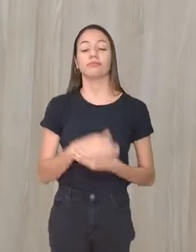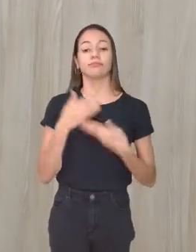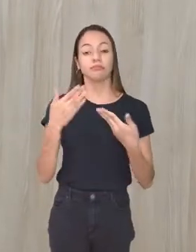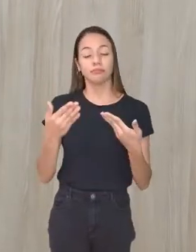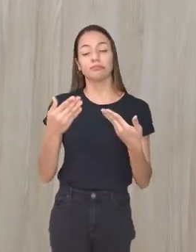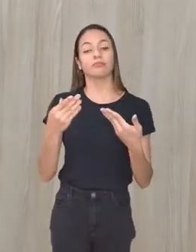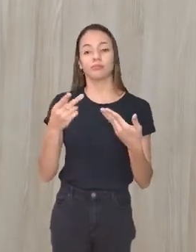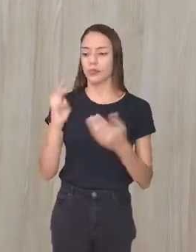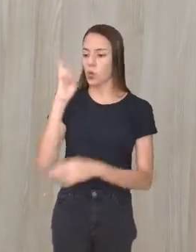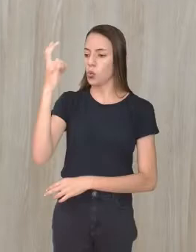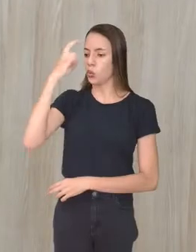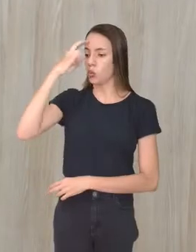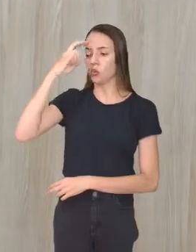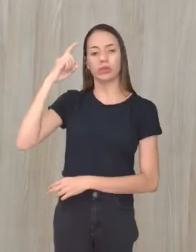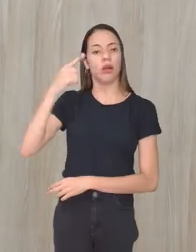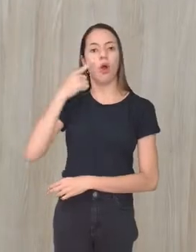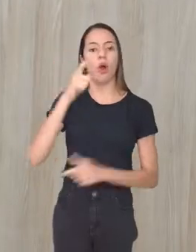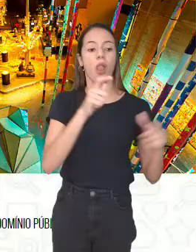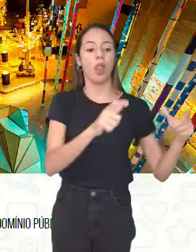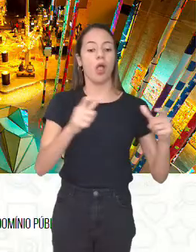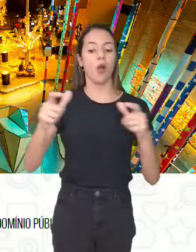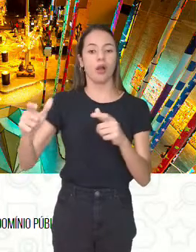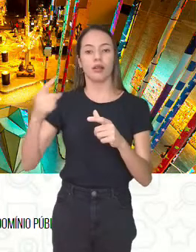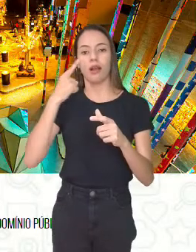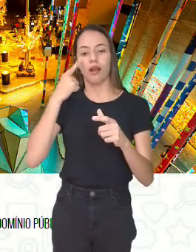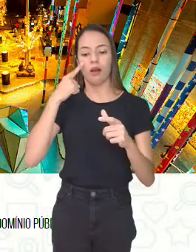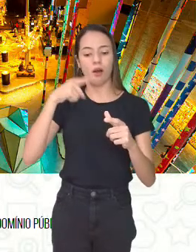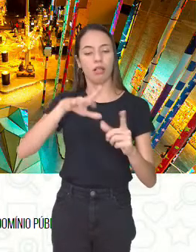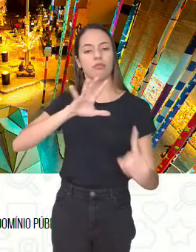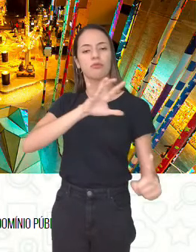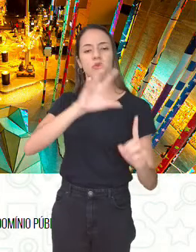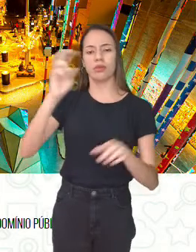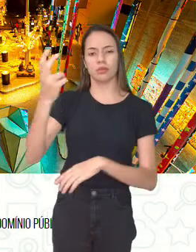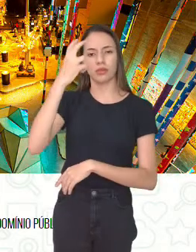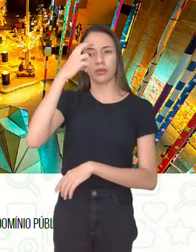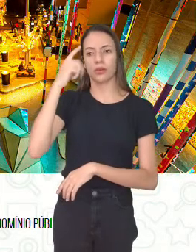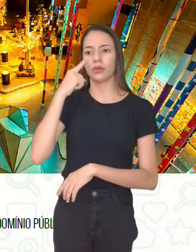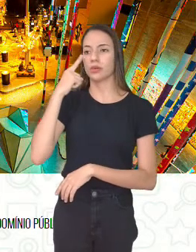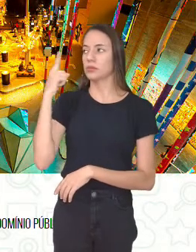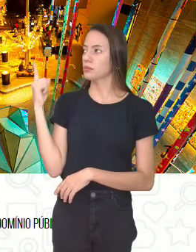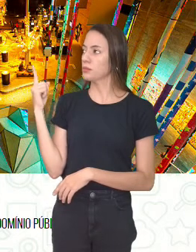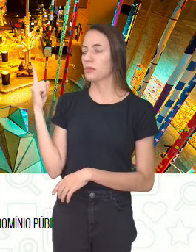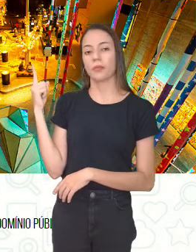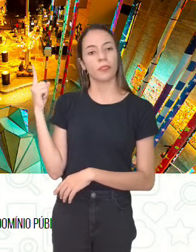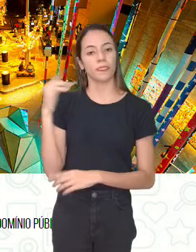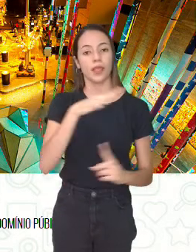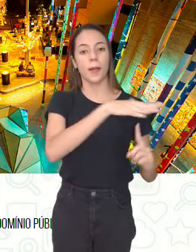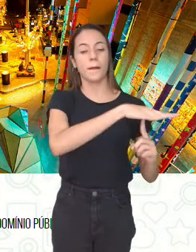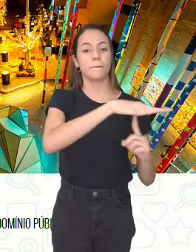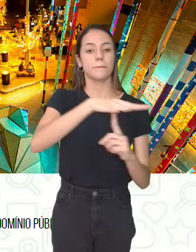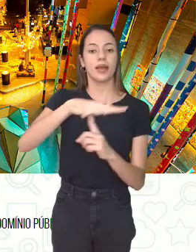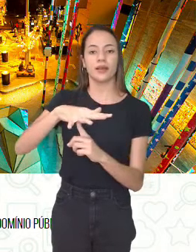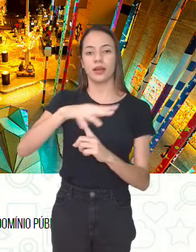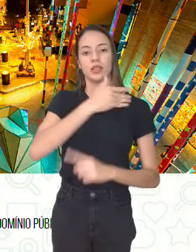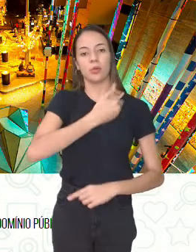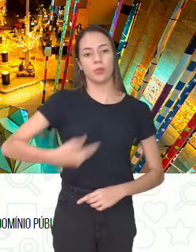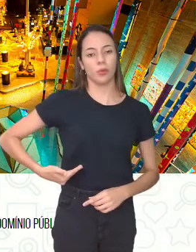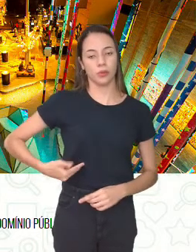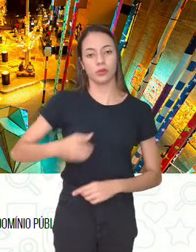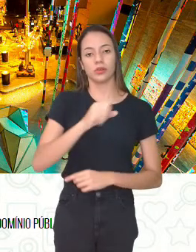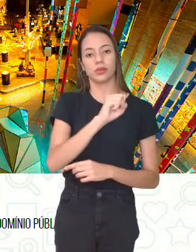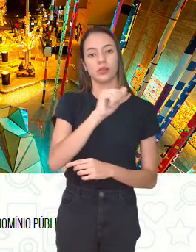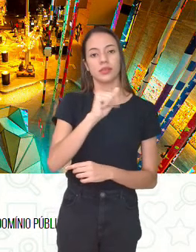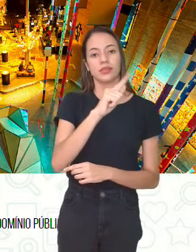da cultura é falar de locais como esse, ó, que guardam a nossa cultura. Vai desde o mercado público, como o Mercado São José, tão